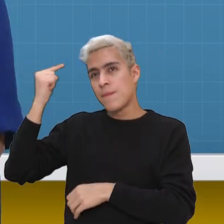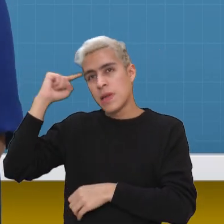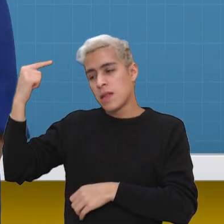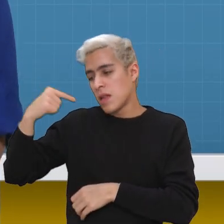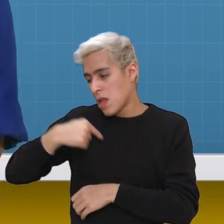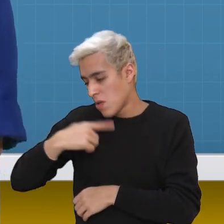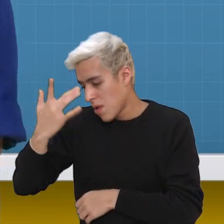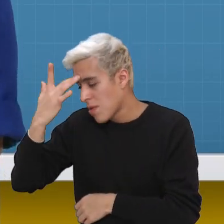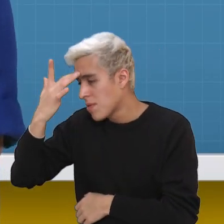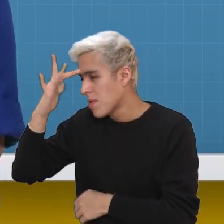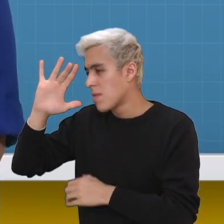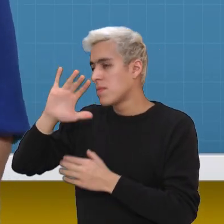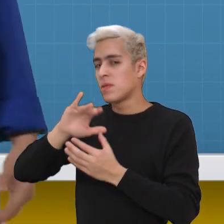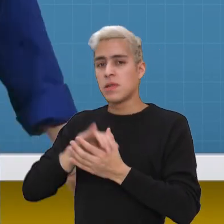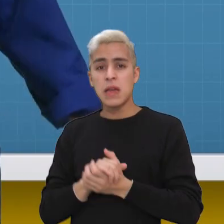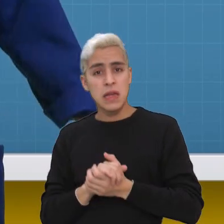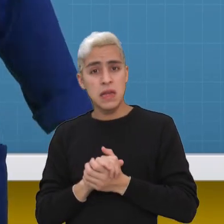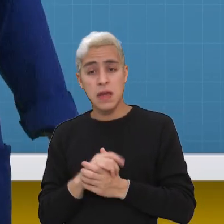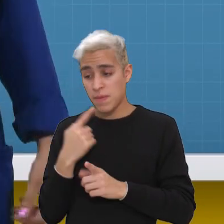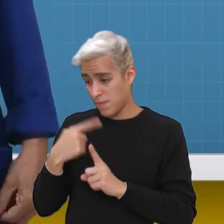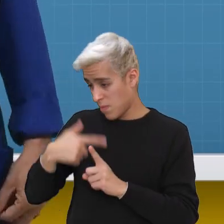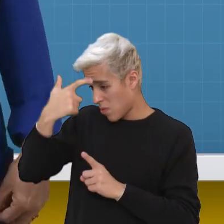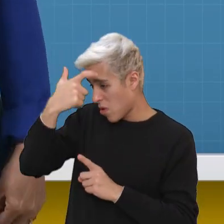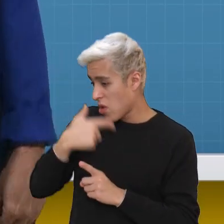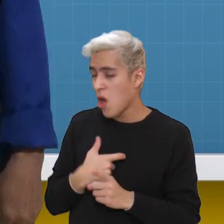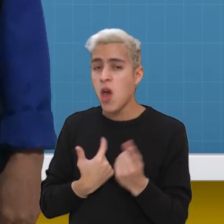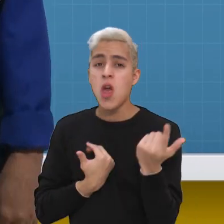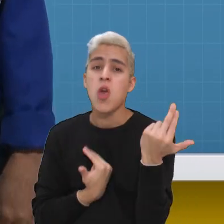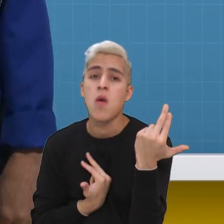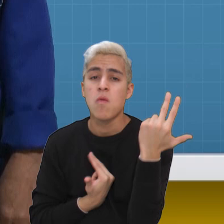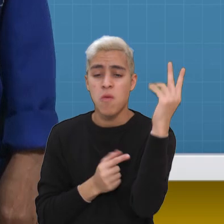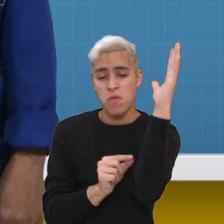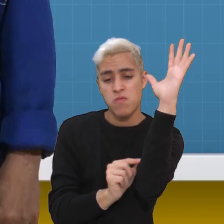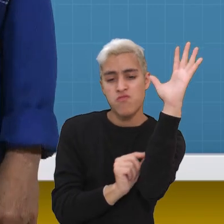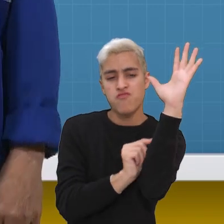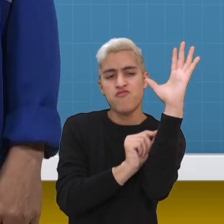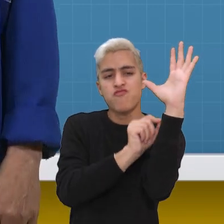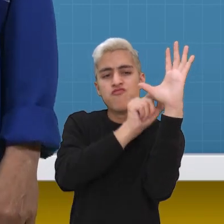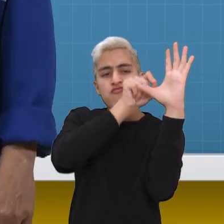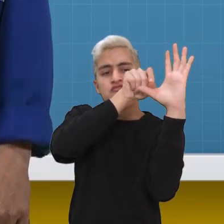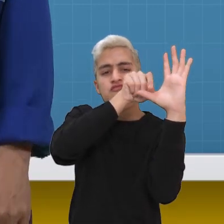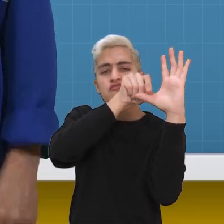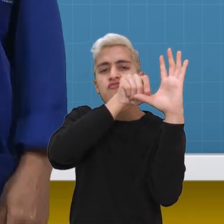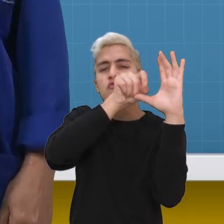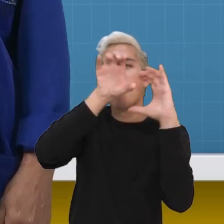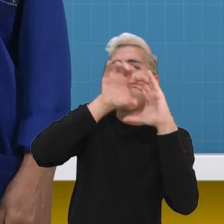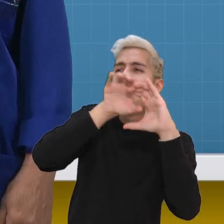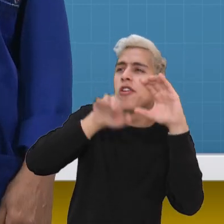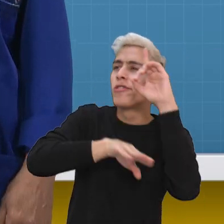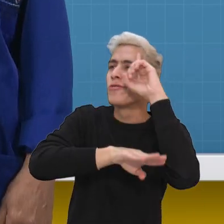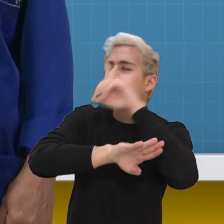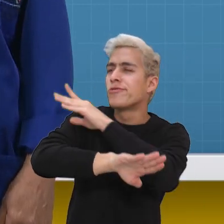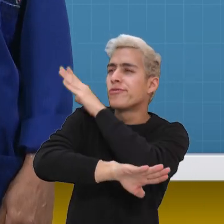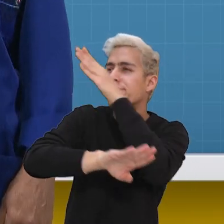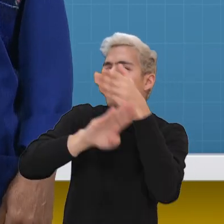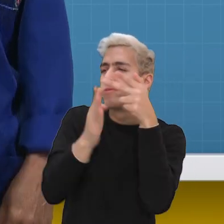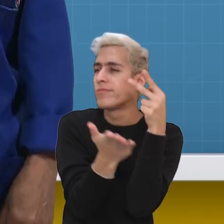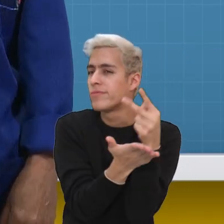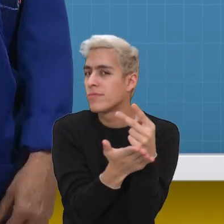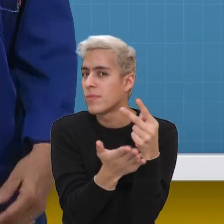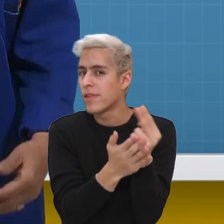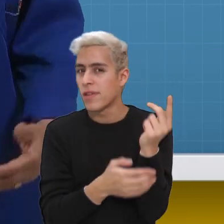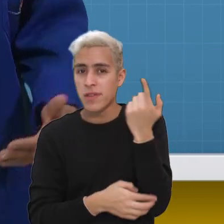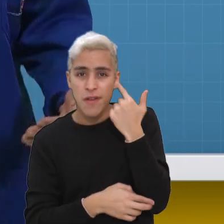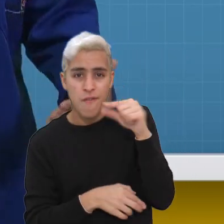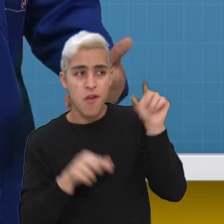pensando que eu não sabia, pois eu sou que nem cigarra, canto sempre todo dia. Você